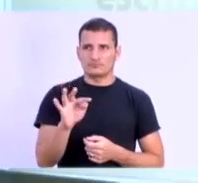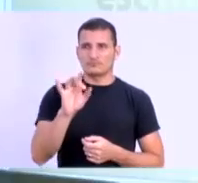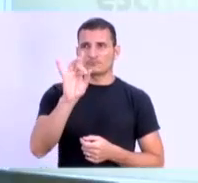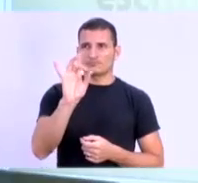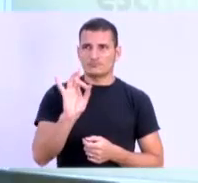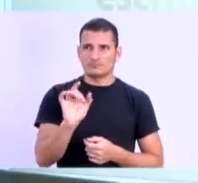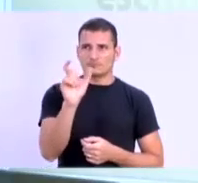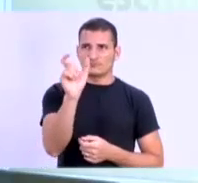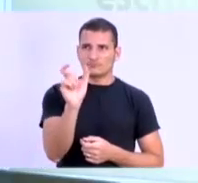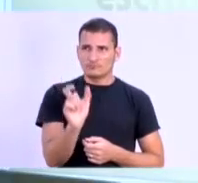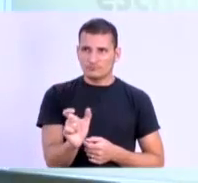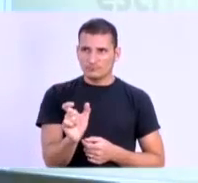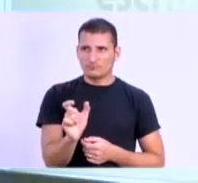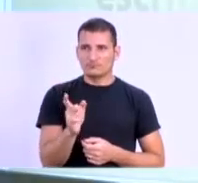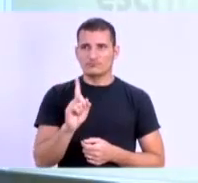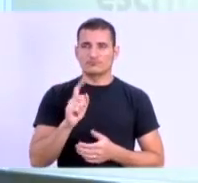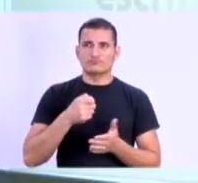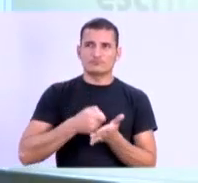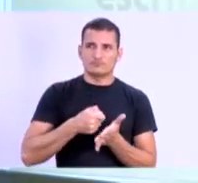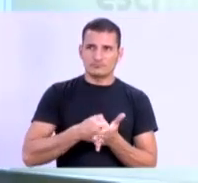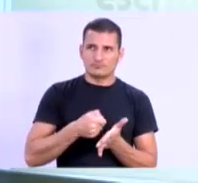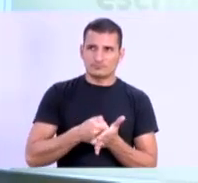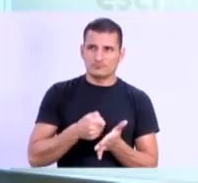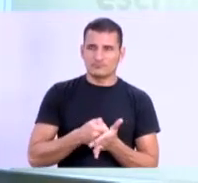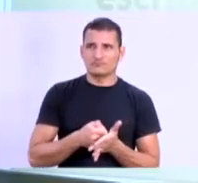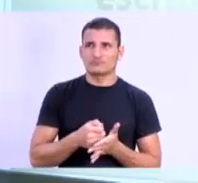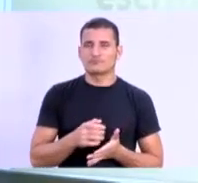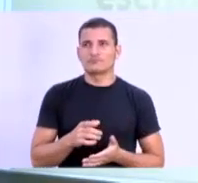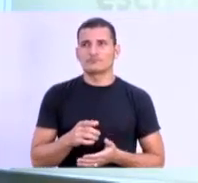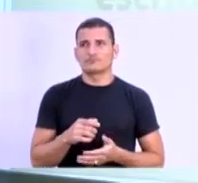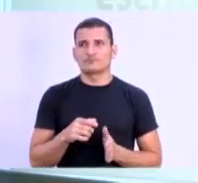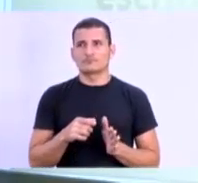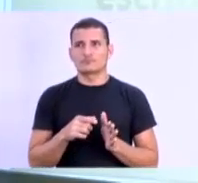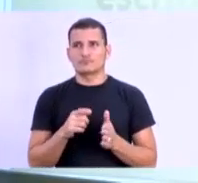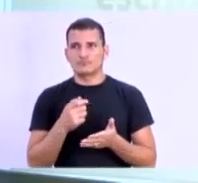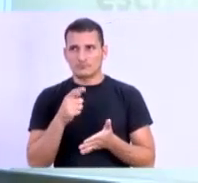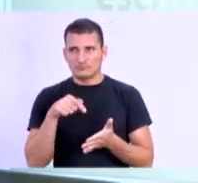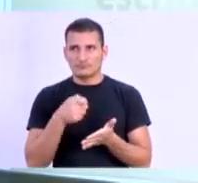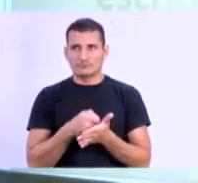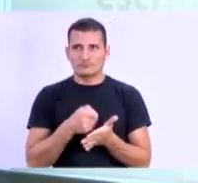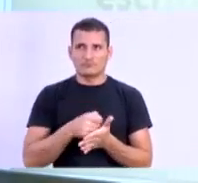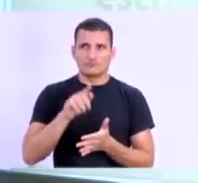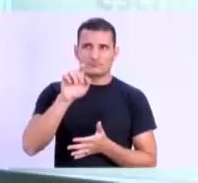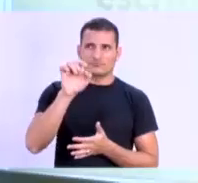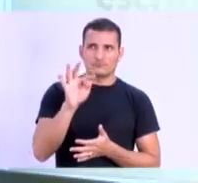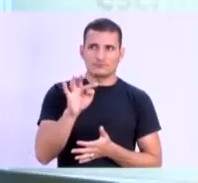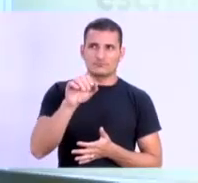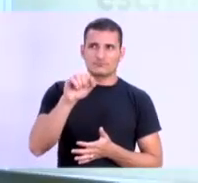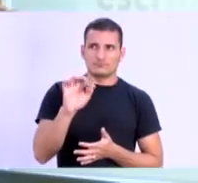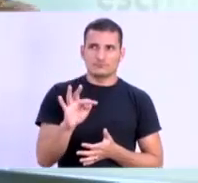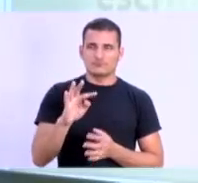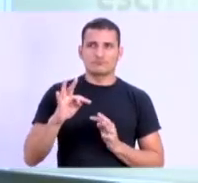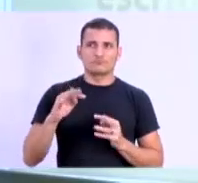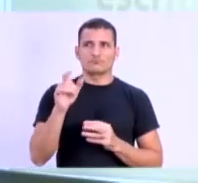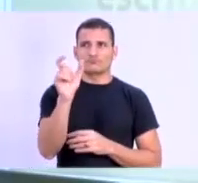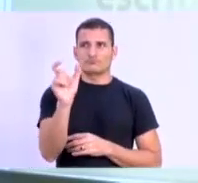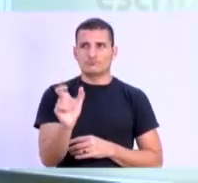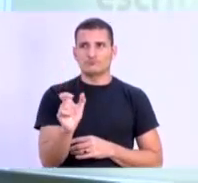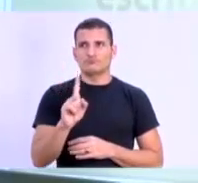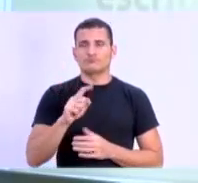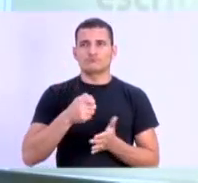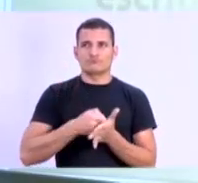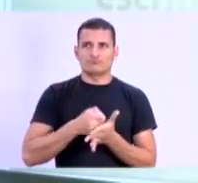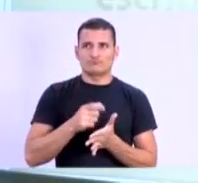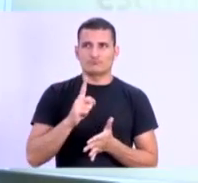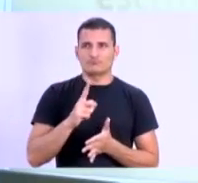desses atributos. Lógico, não é obrigatório. Professor, é obrigatório criar get set para todos os atributos? Não, não é obrigatório.